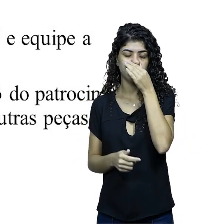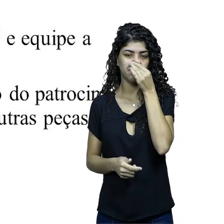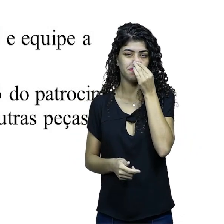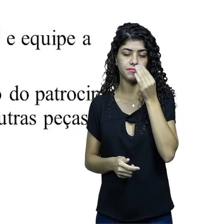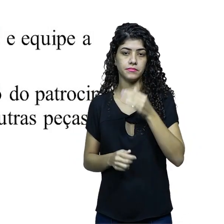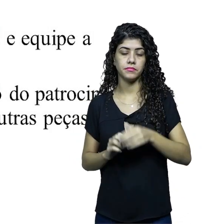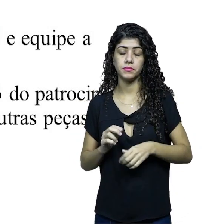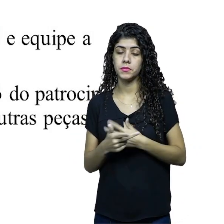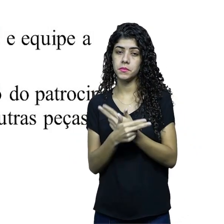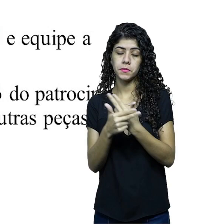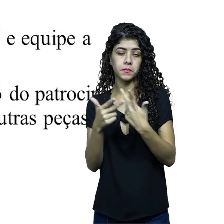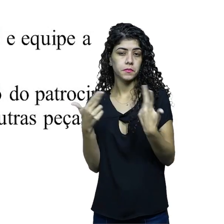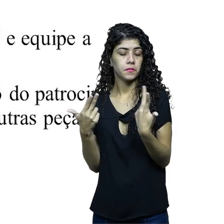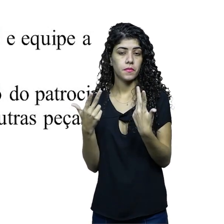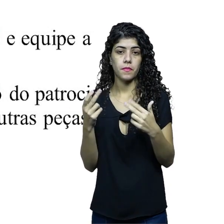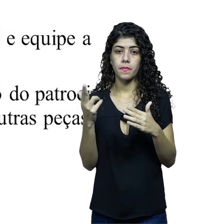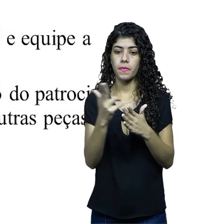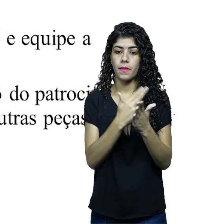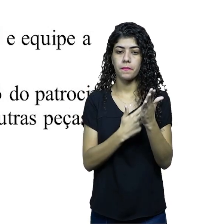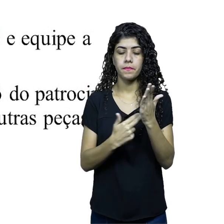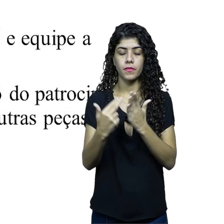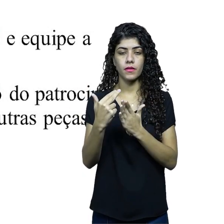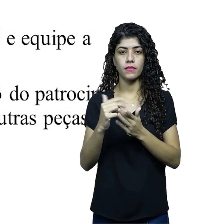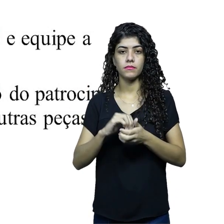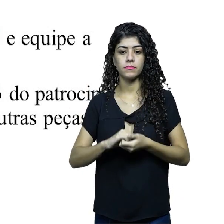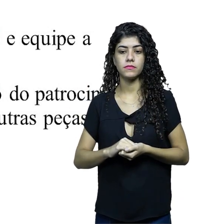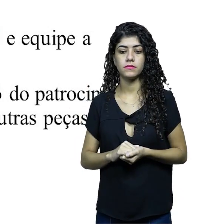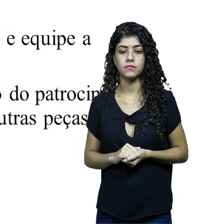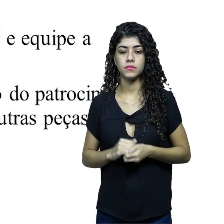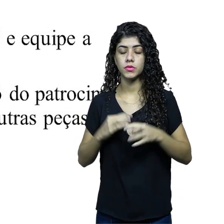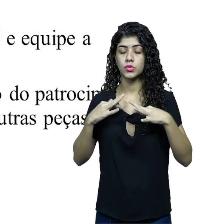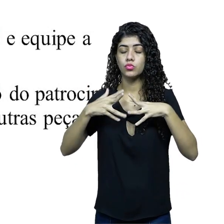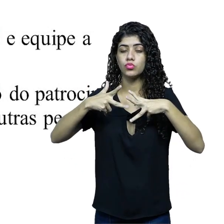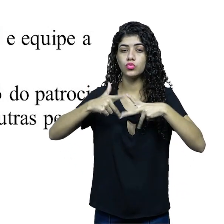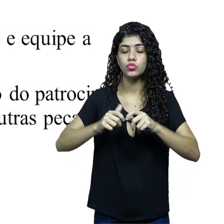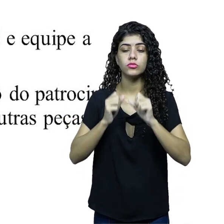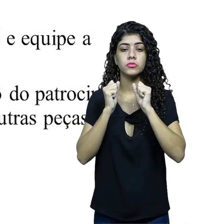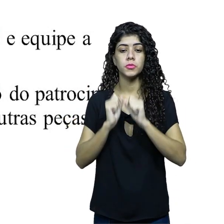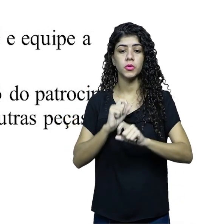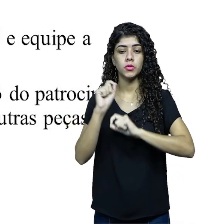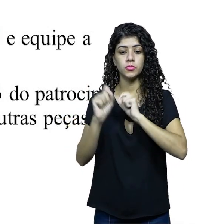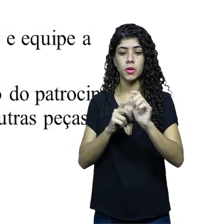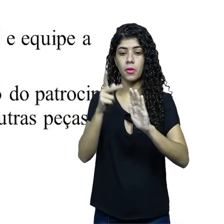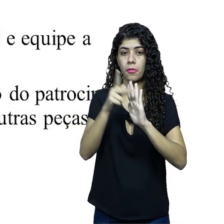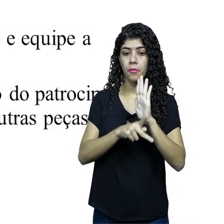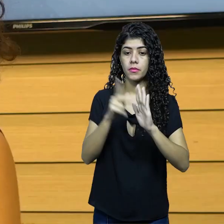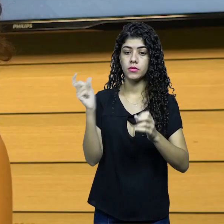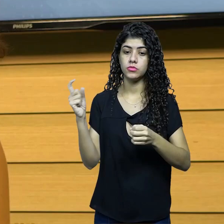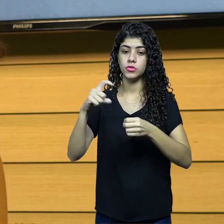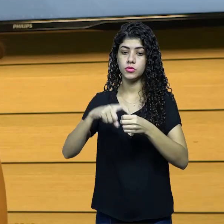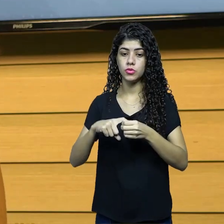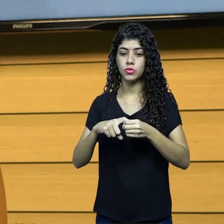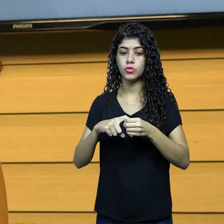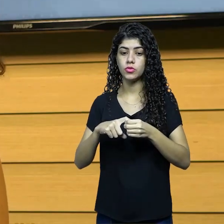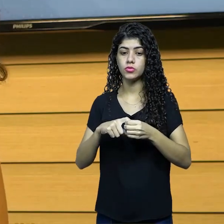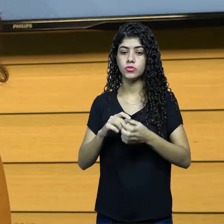nos cartazes e outras peças gráficas, e etc. Tudo isso pode ser um plano de retorno